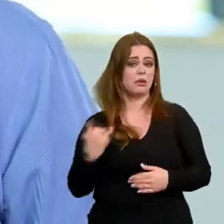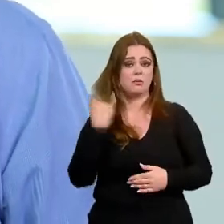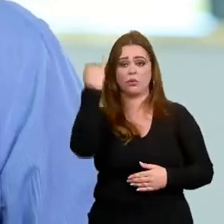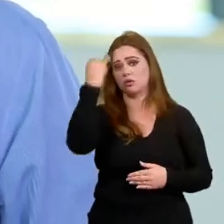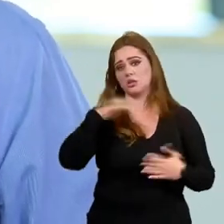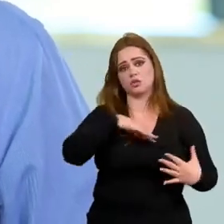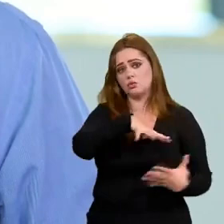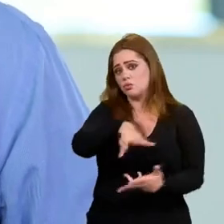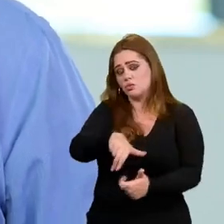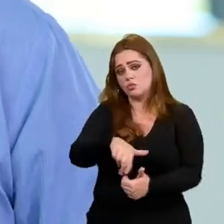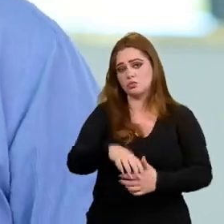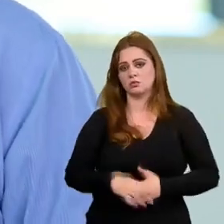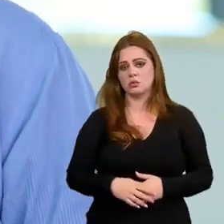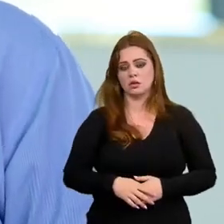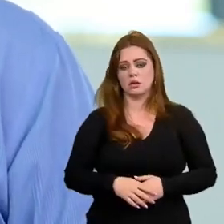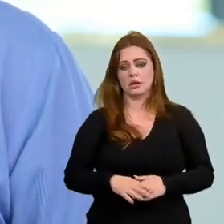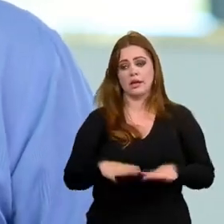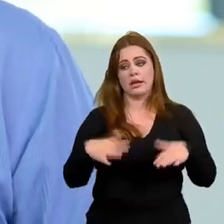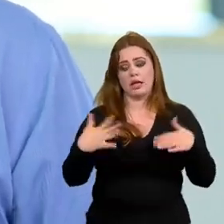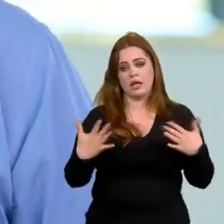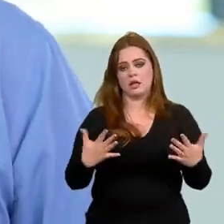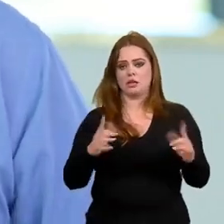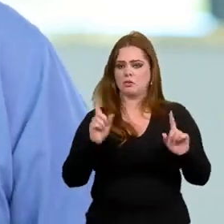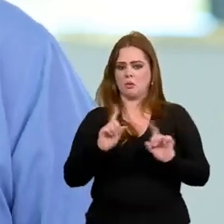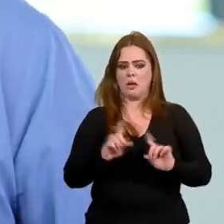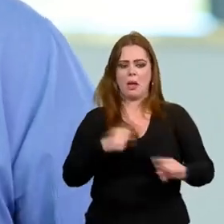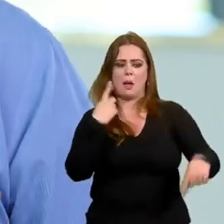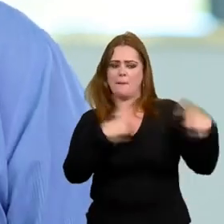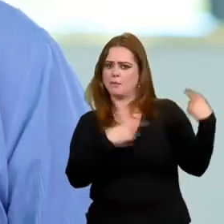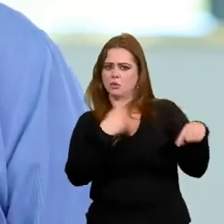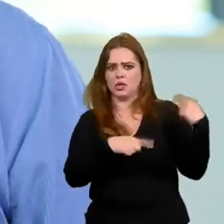Ele, embora não seja um político militante,